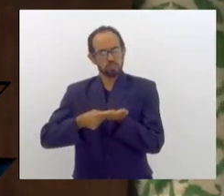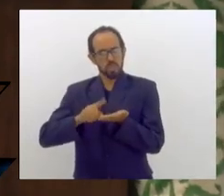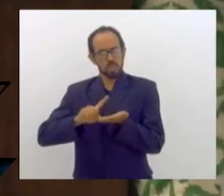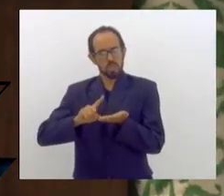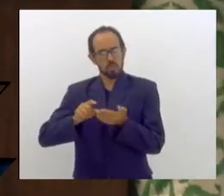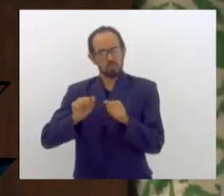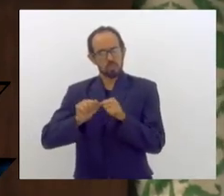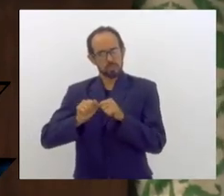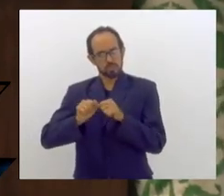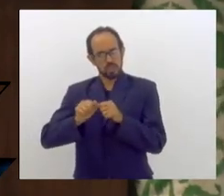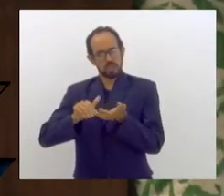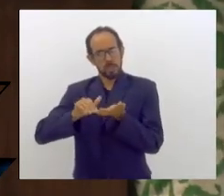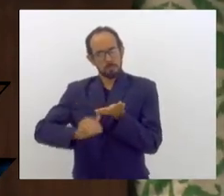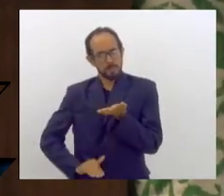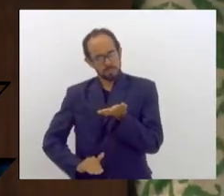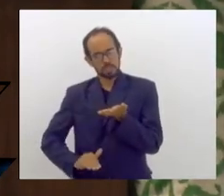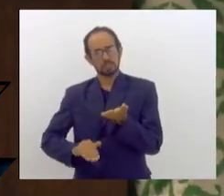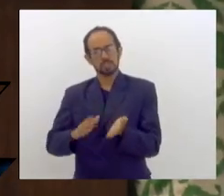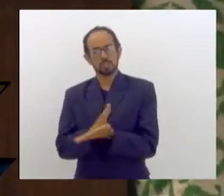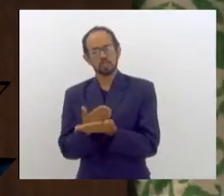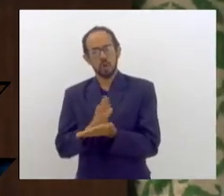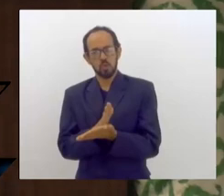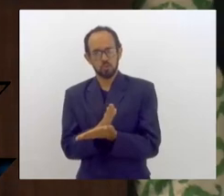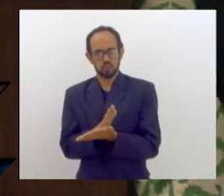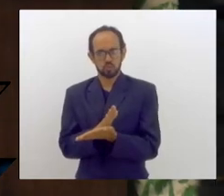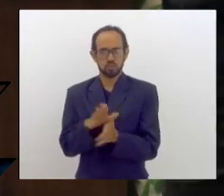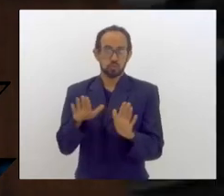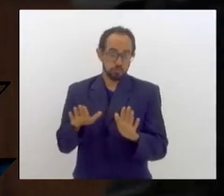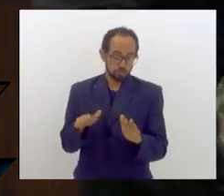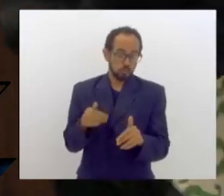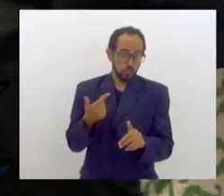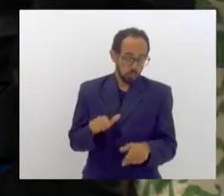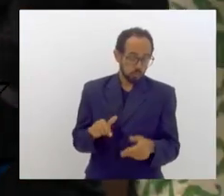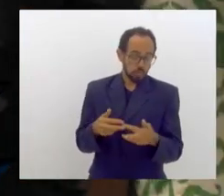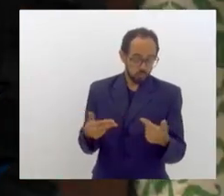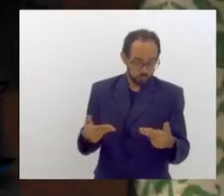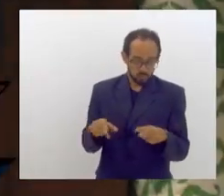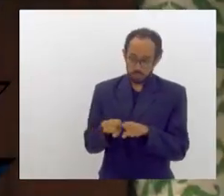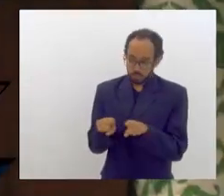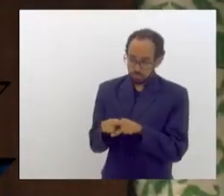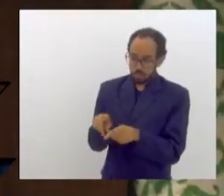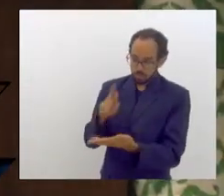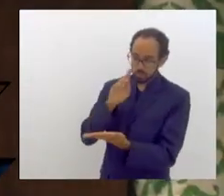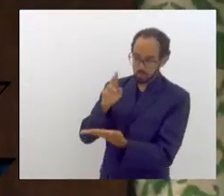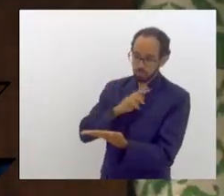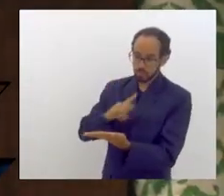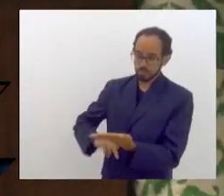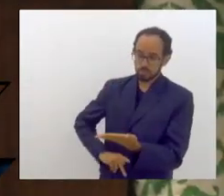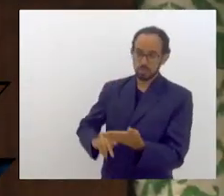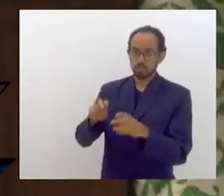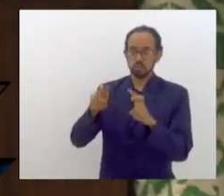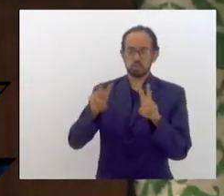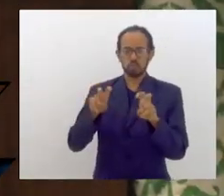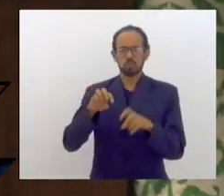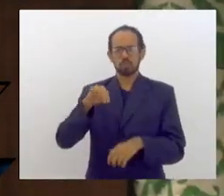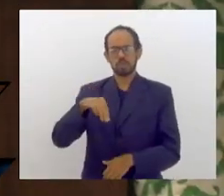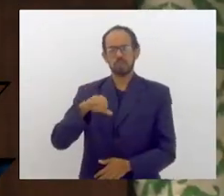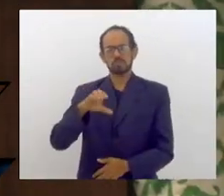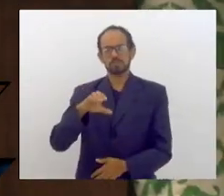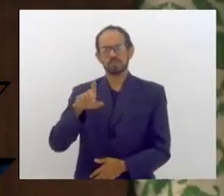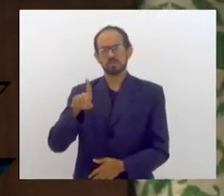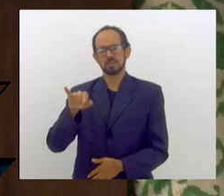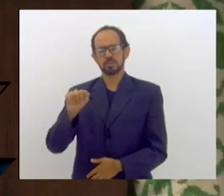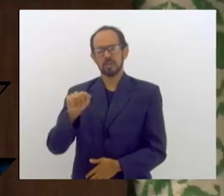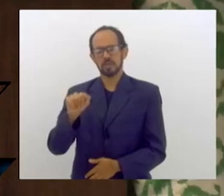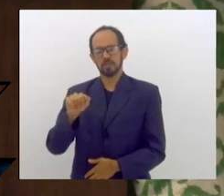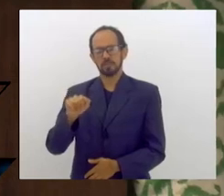a pequeneza de alguns. Uma outra coisa que eu queria dizer, senhor presidente, com relação ao Emicida. O Emicida